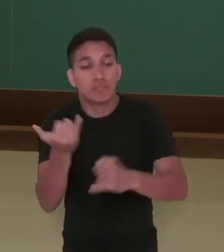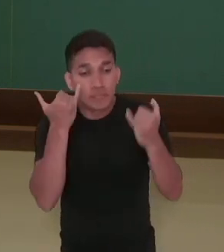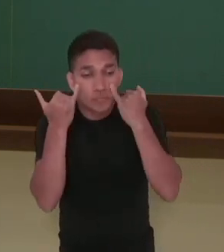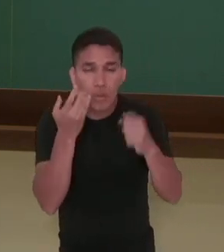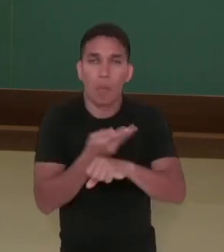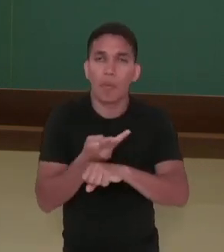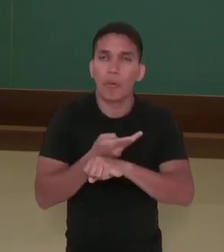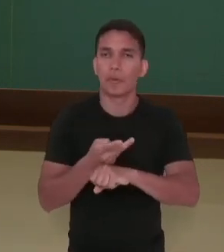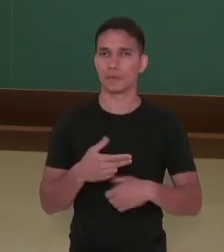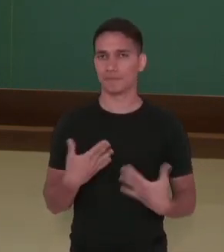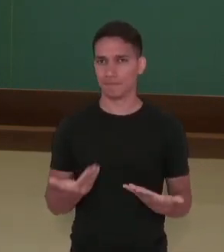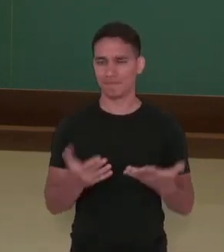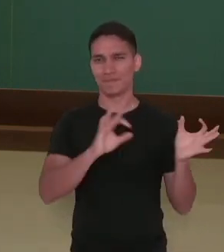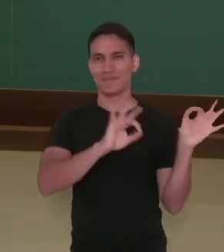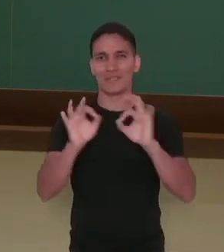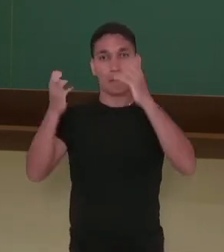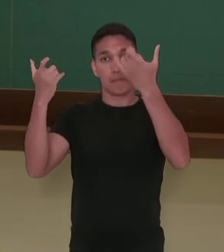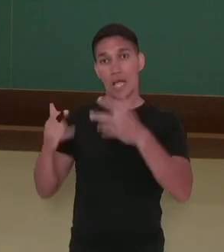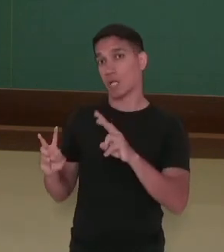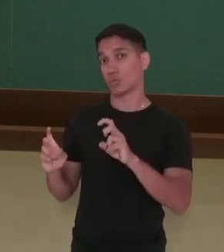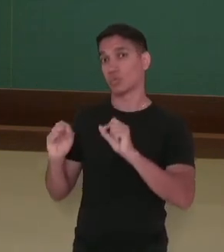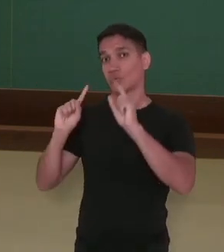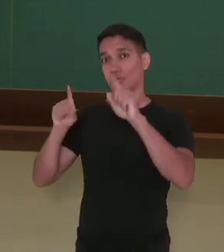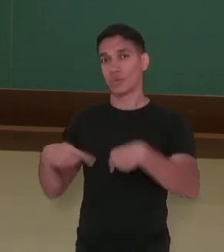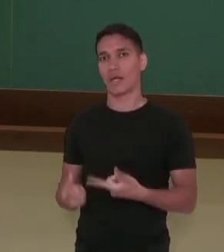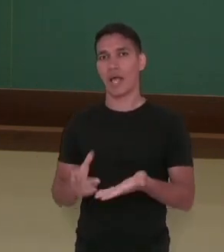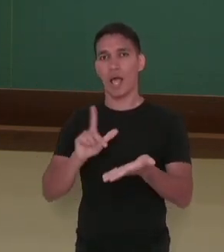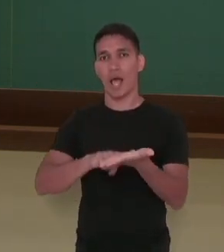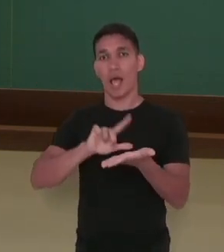assunto. Nesse vídeo, falamos